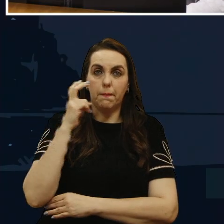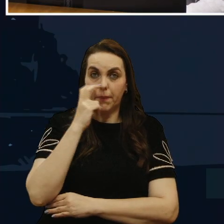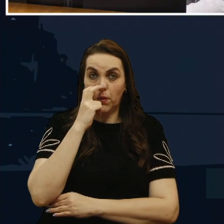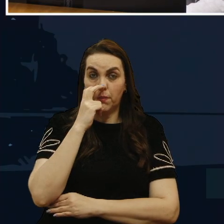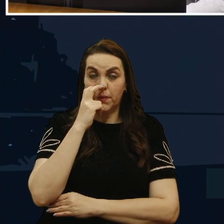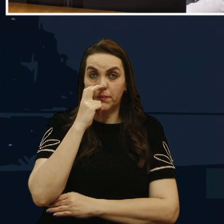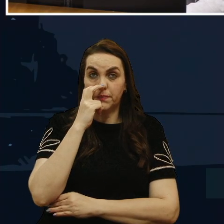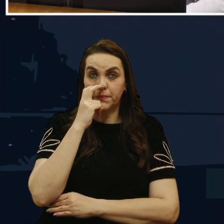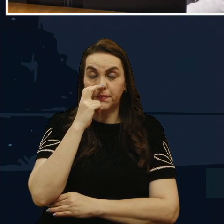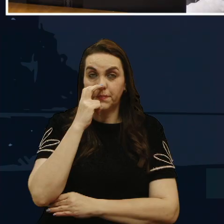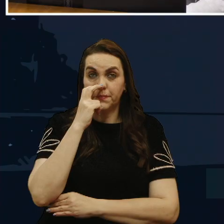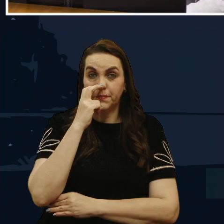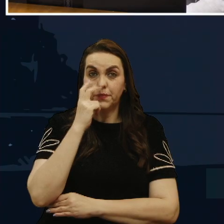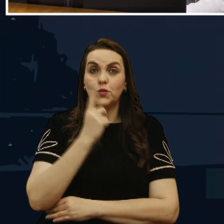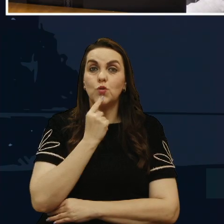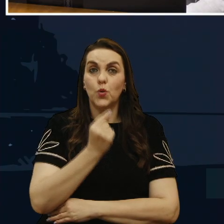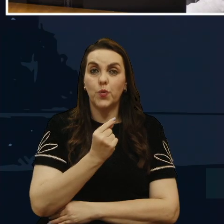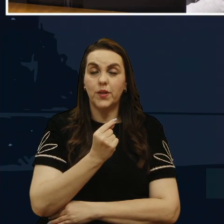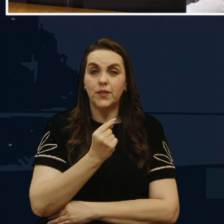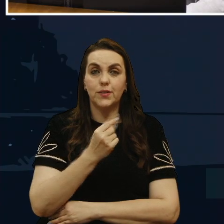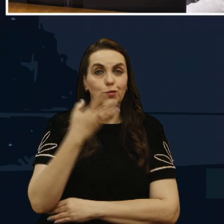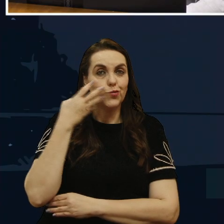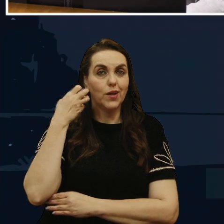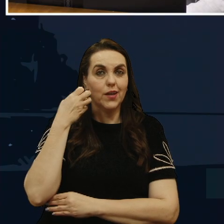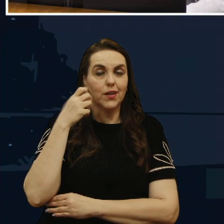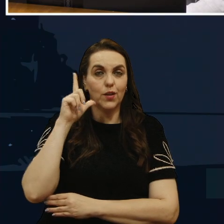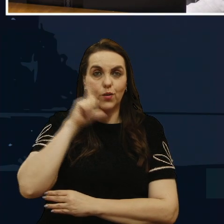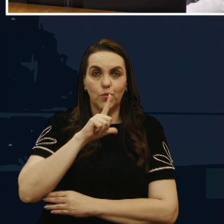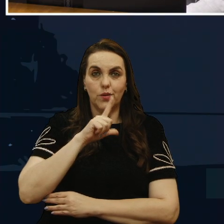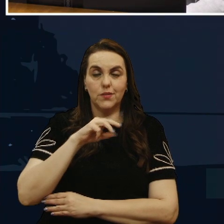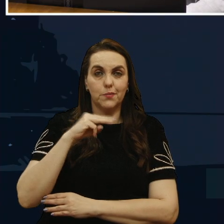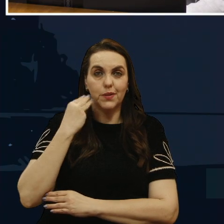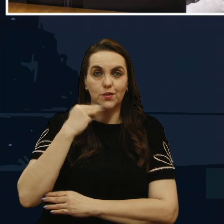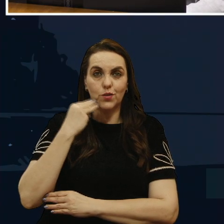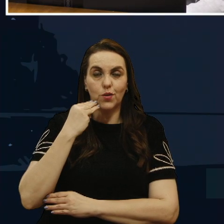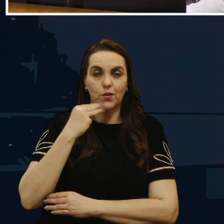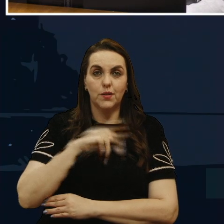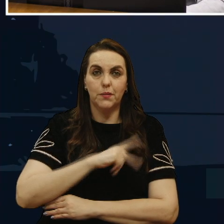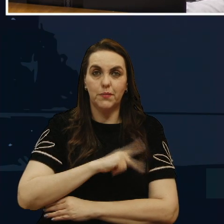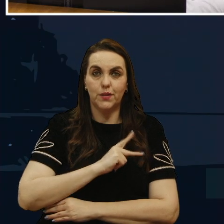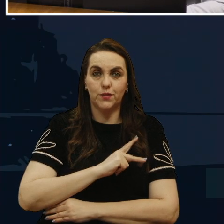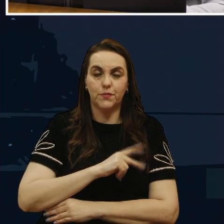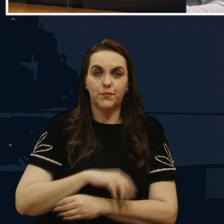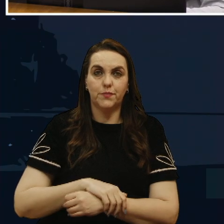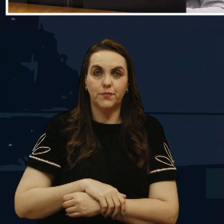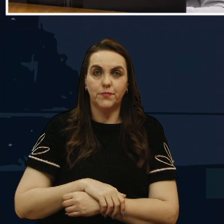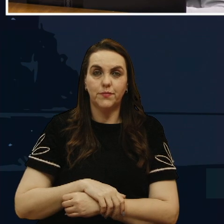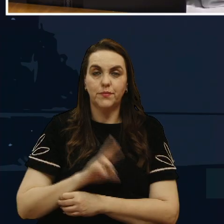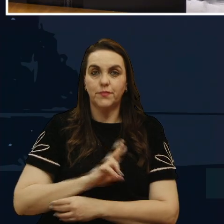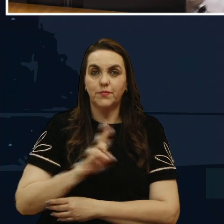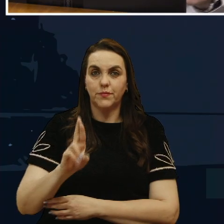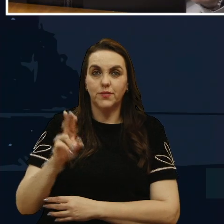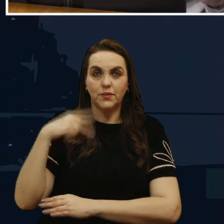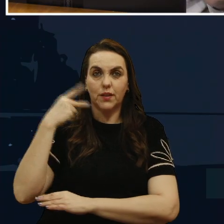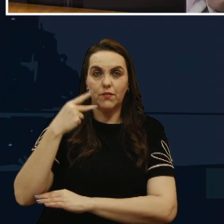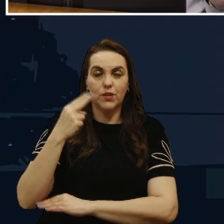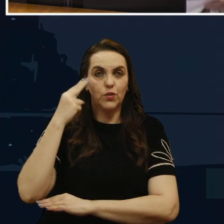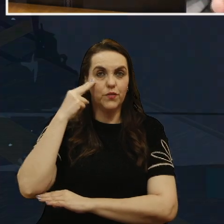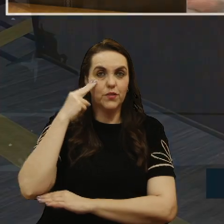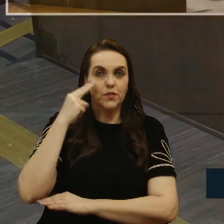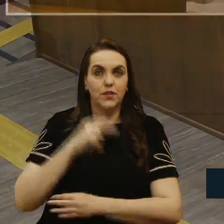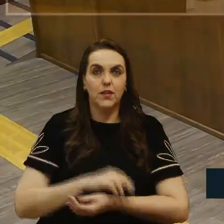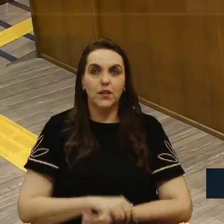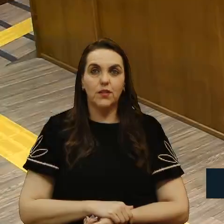Malman, João Ex, Jack, Lucas Carenhato, Marisol Santos e Pedro Rodrigues. Em representação, vereador Sandro Fantinel.